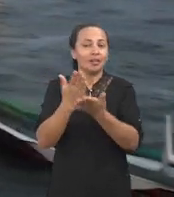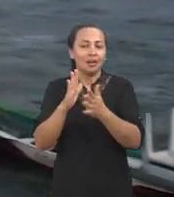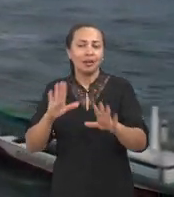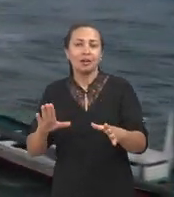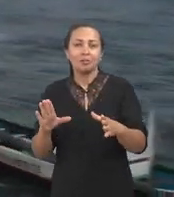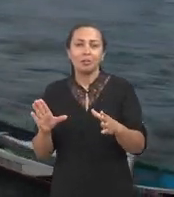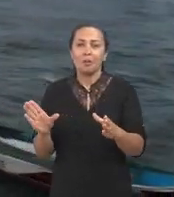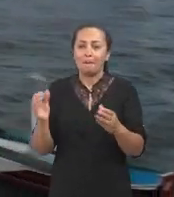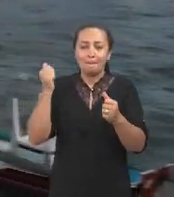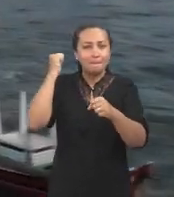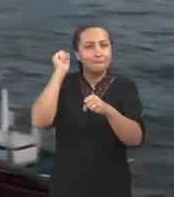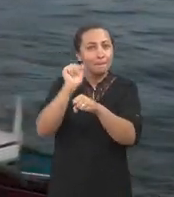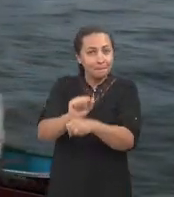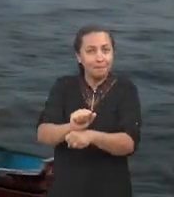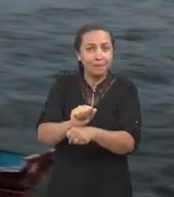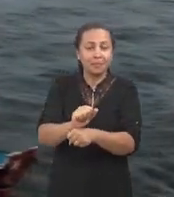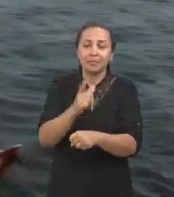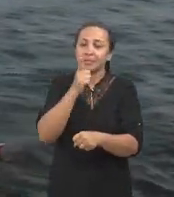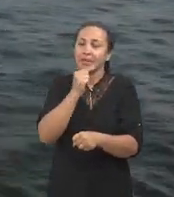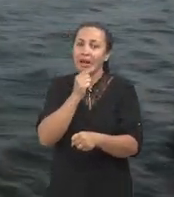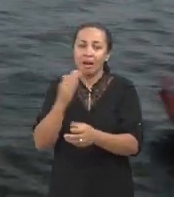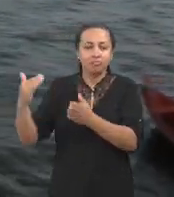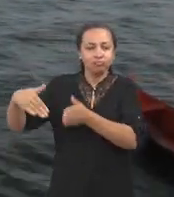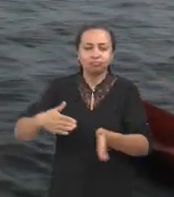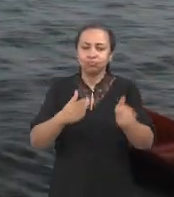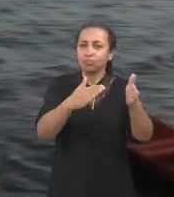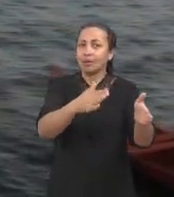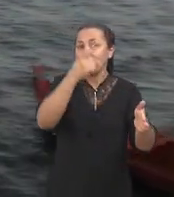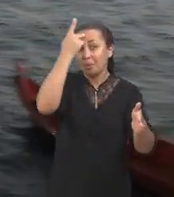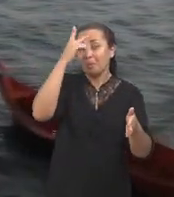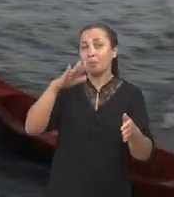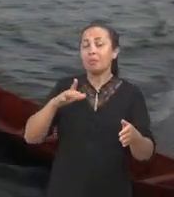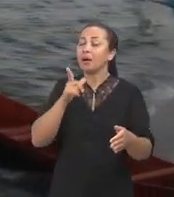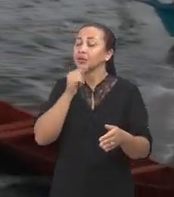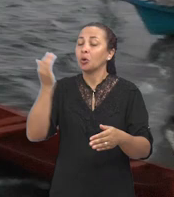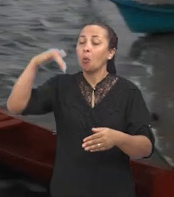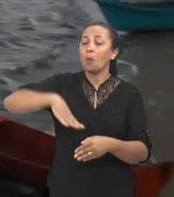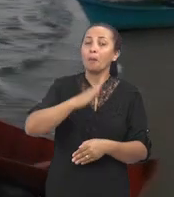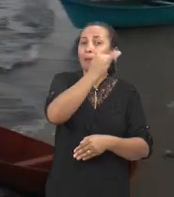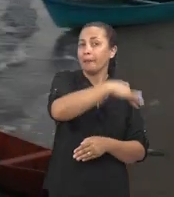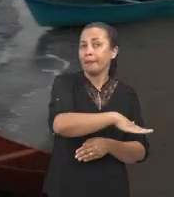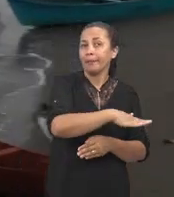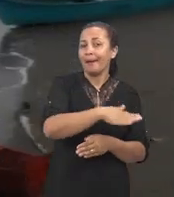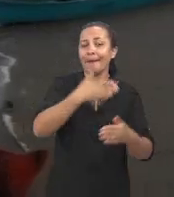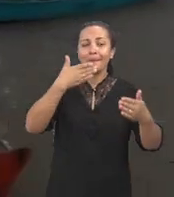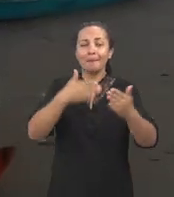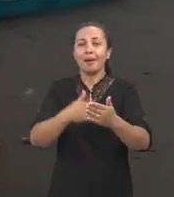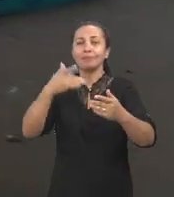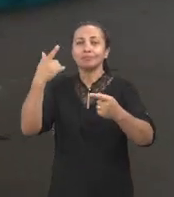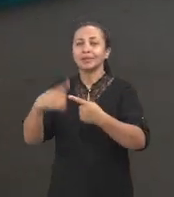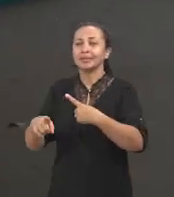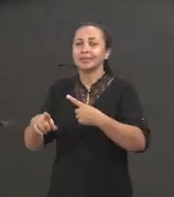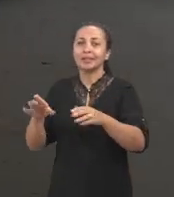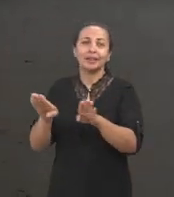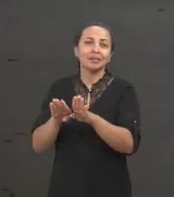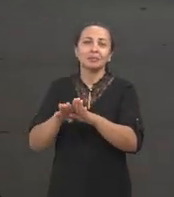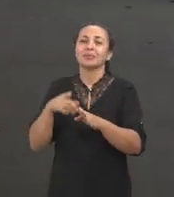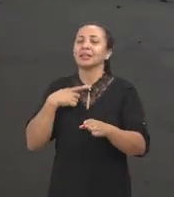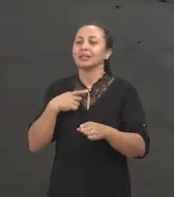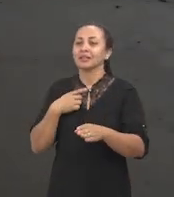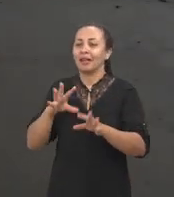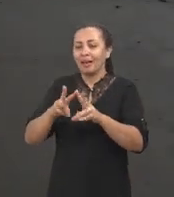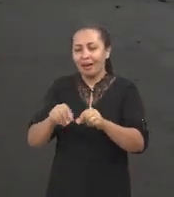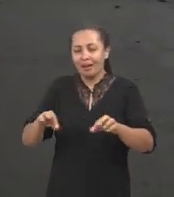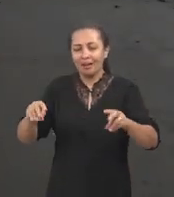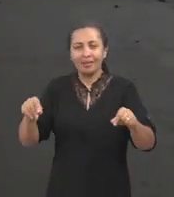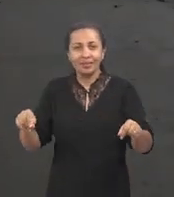barragens acabam retendo o fluxo de água do rio em direção ao Mar juntamente com isso acaba a retendo a quantidade